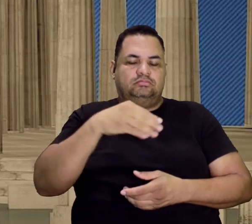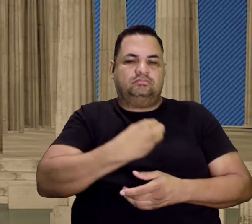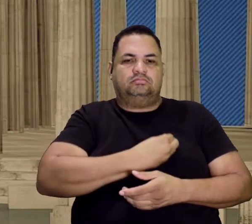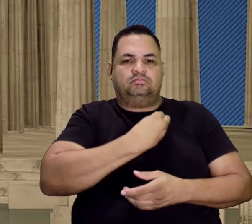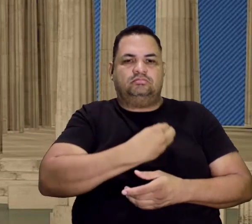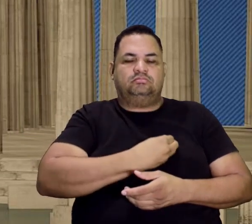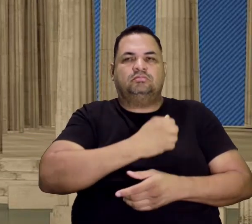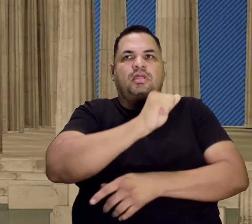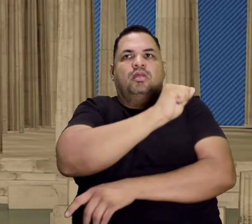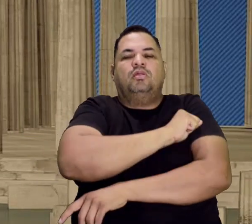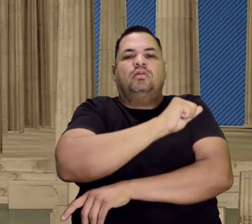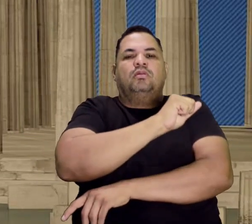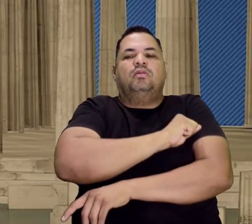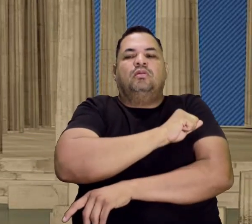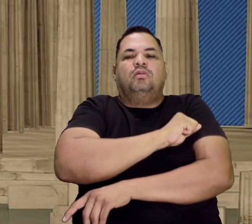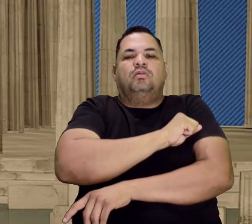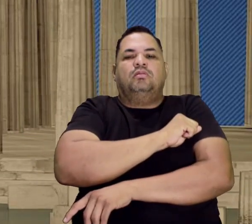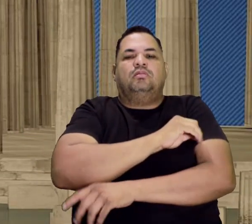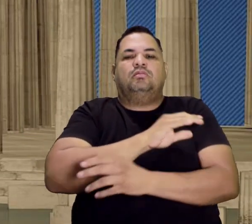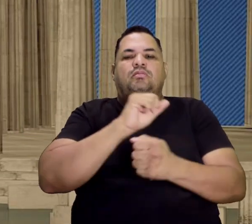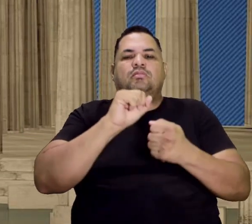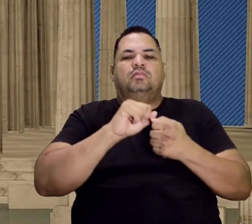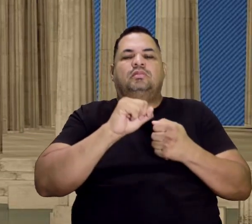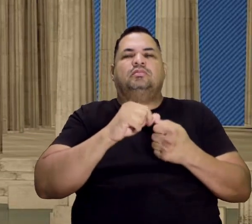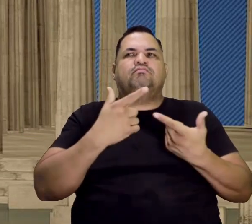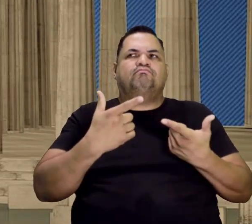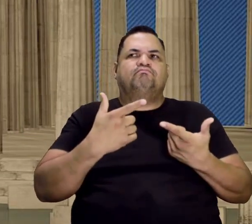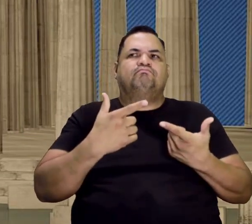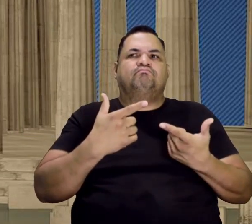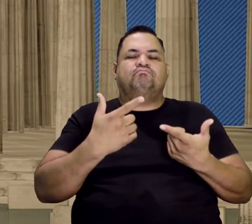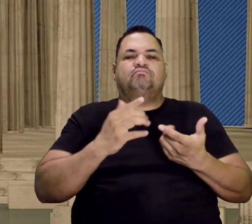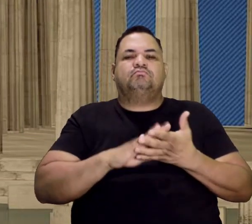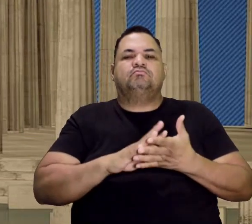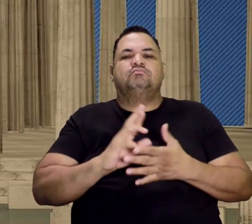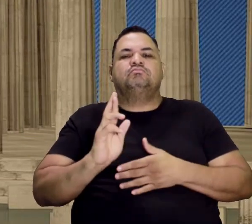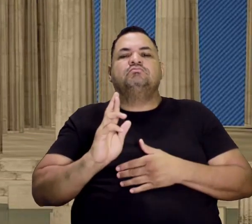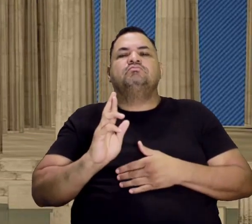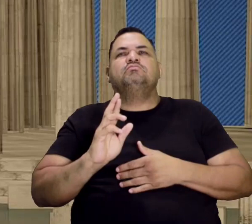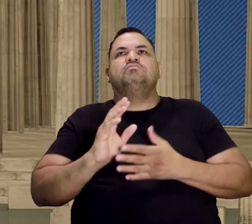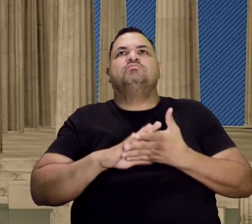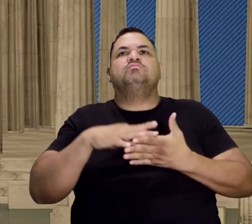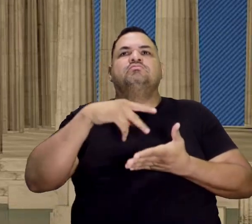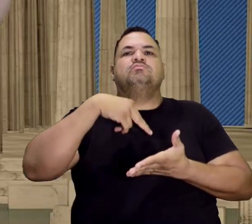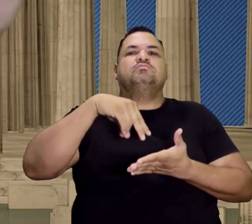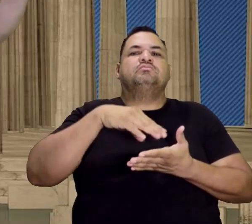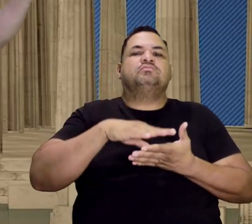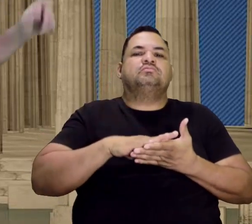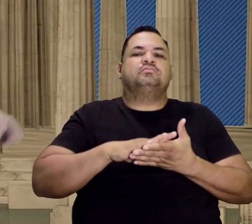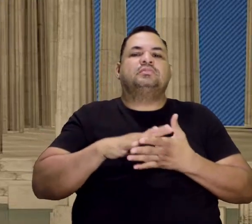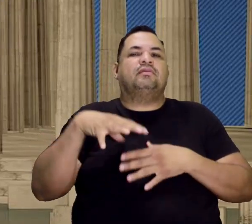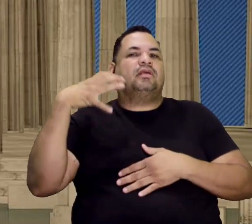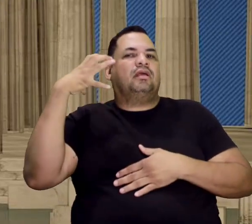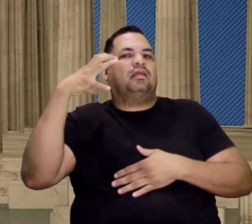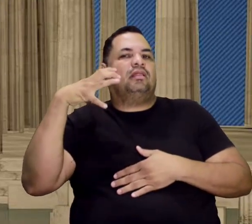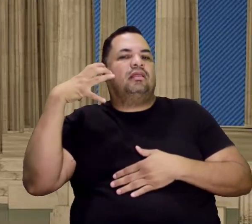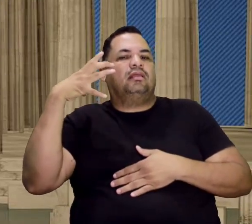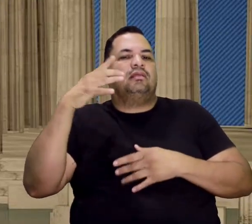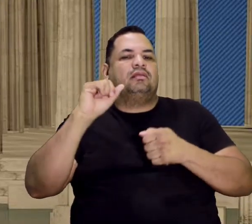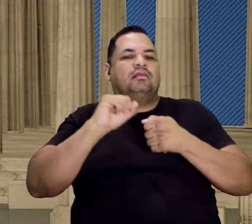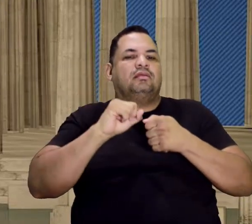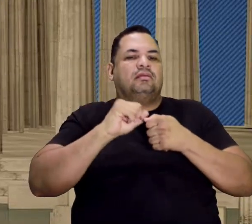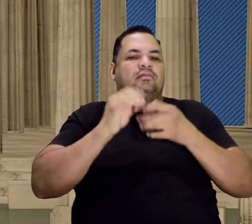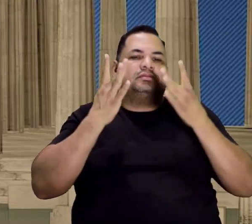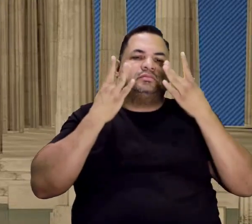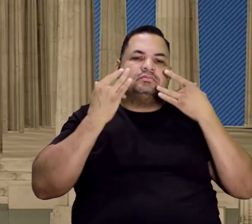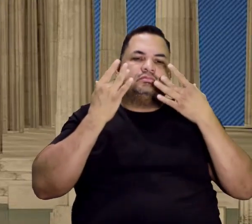ou professora. Olha, vamos fazer isso. Quem dança? Quem vai cantar? Quem vai fazer